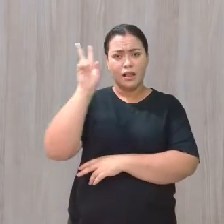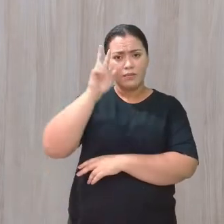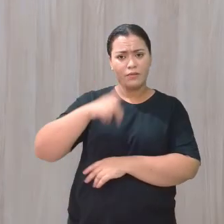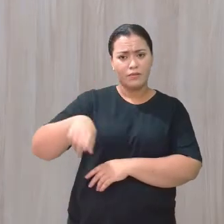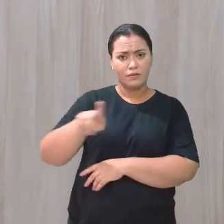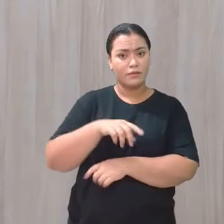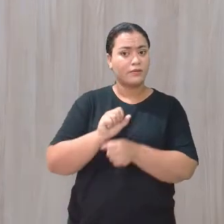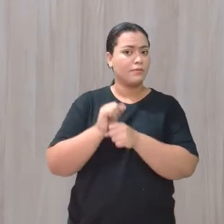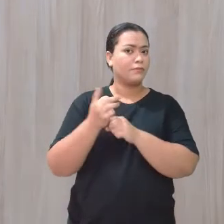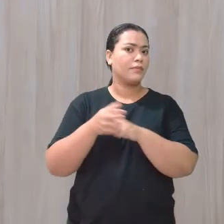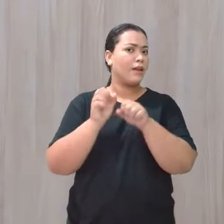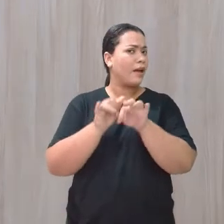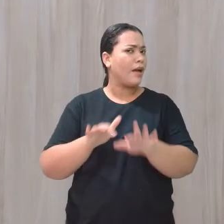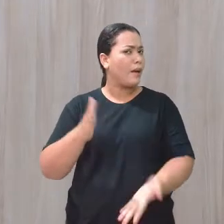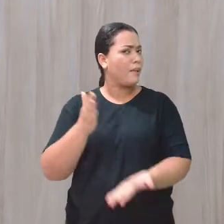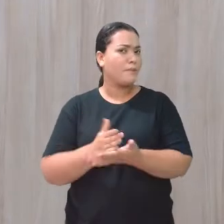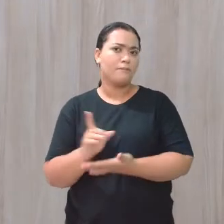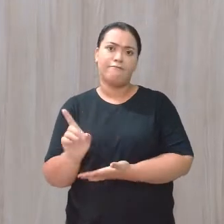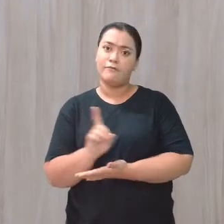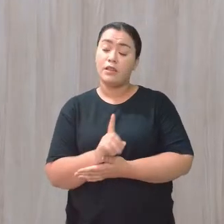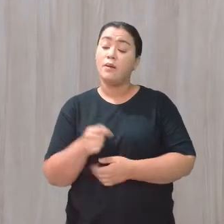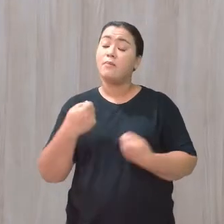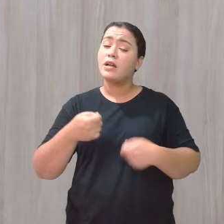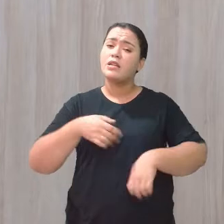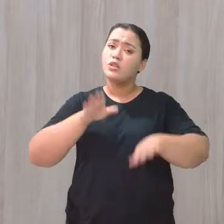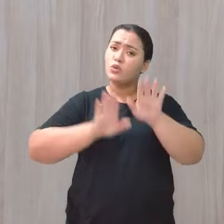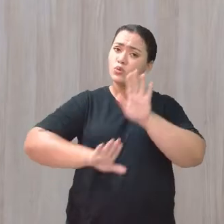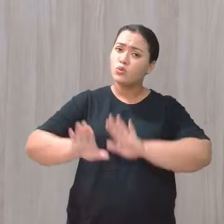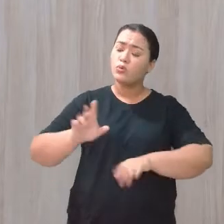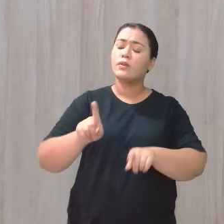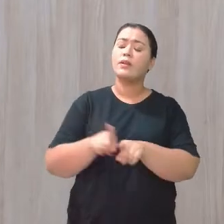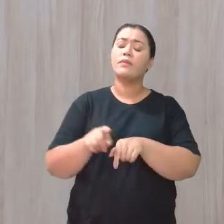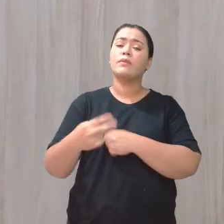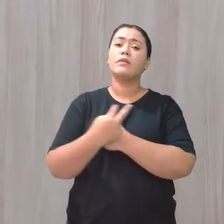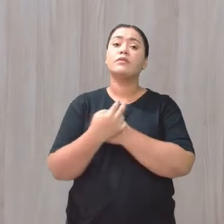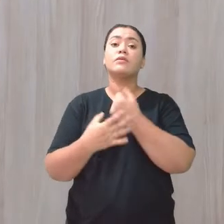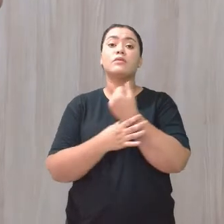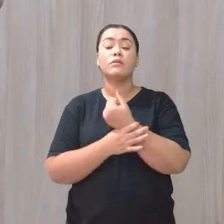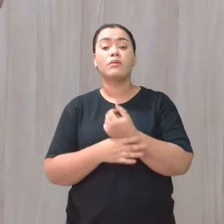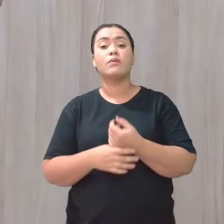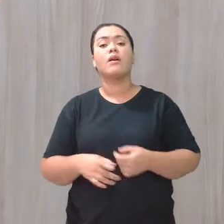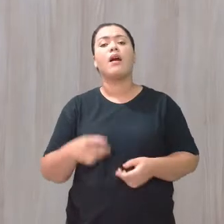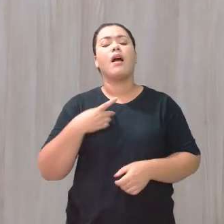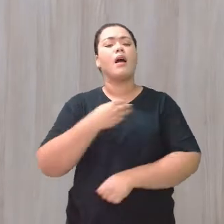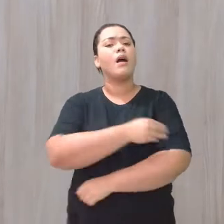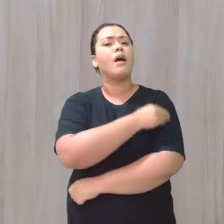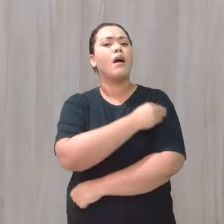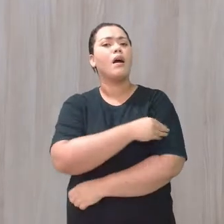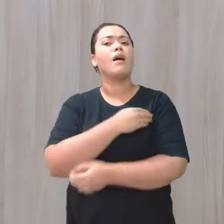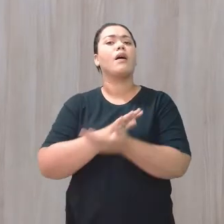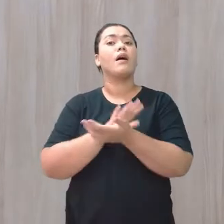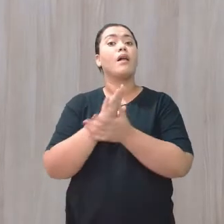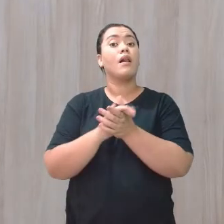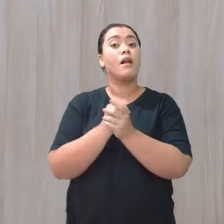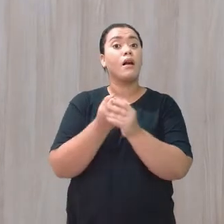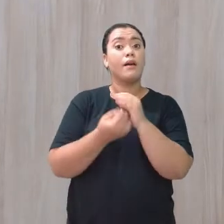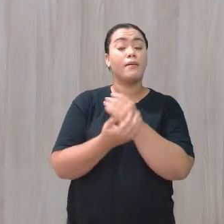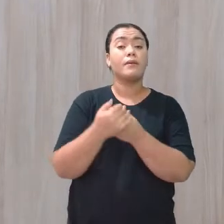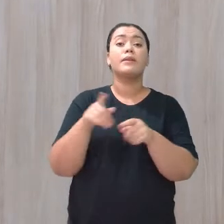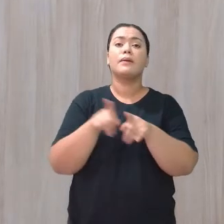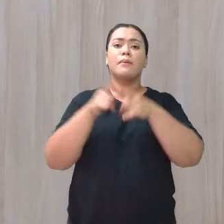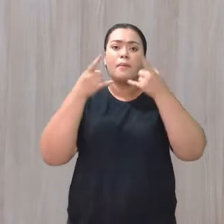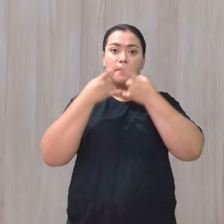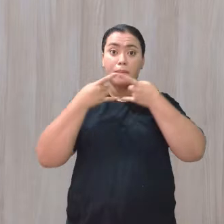a pandemia não acabou. Cuide e se cuide, então os cuidados, não é? O álcool gel, lavar as mãos, a